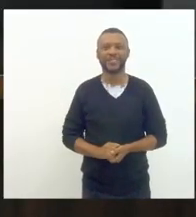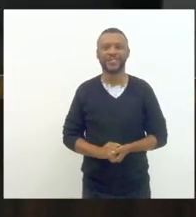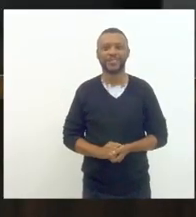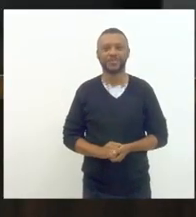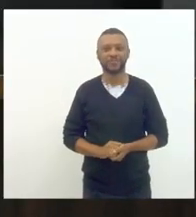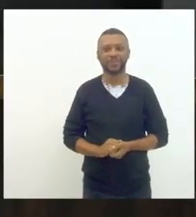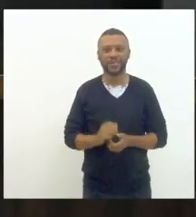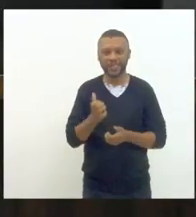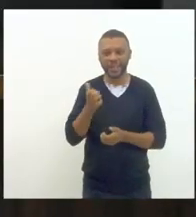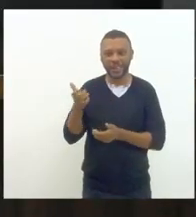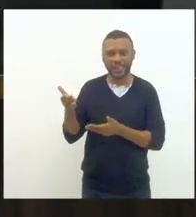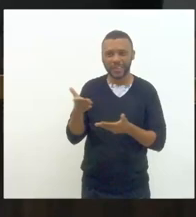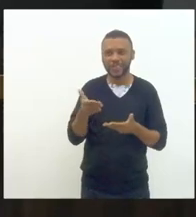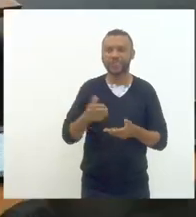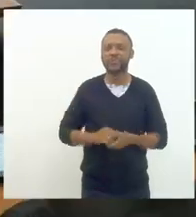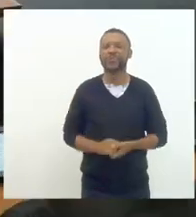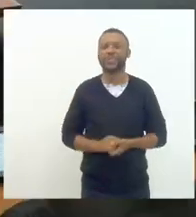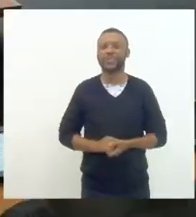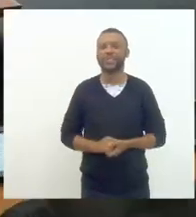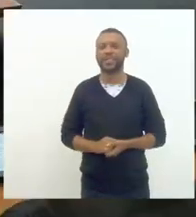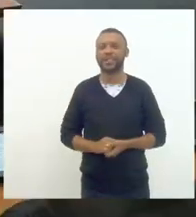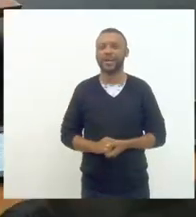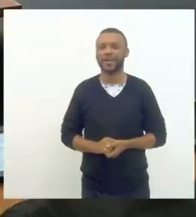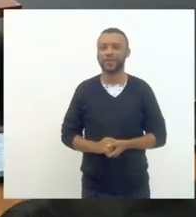vai declarar voto?